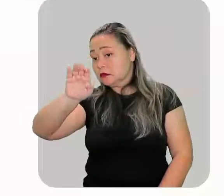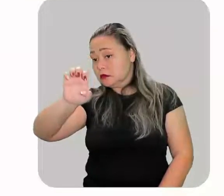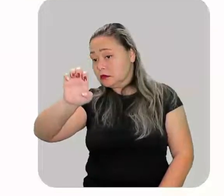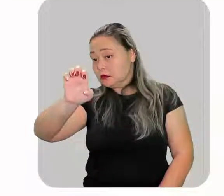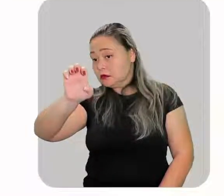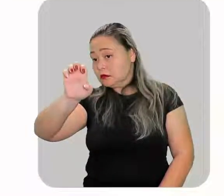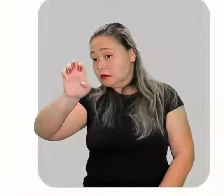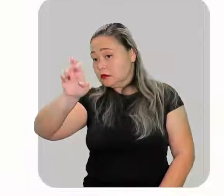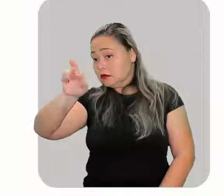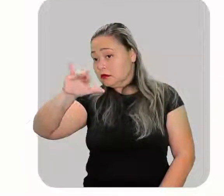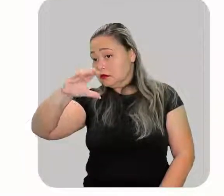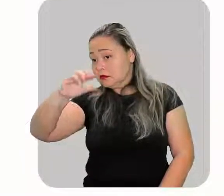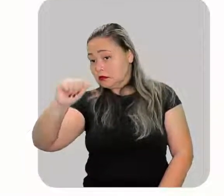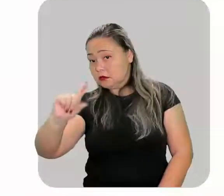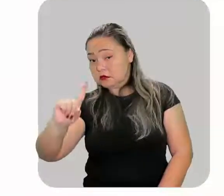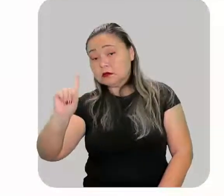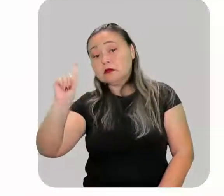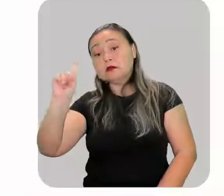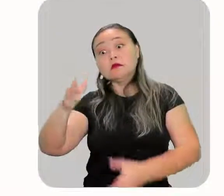da equação.